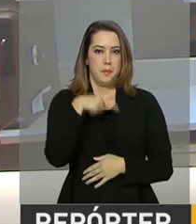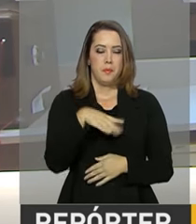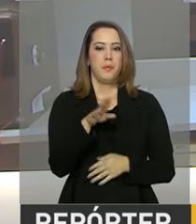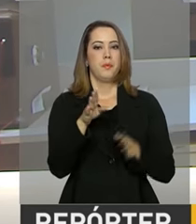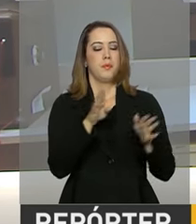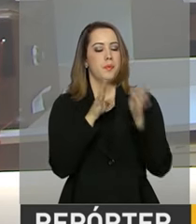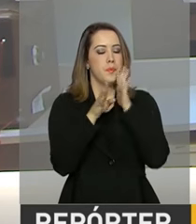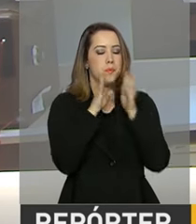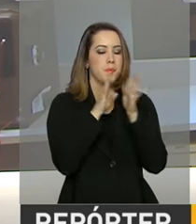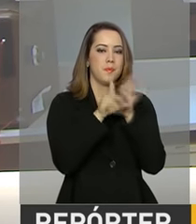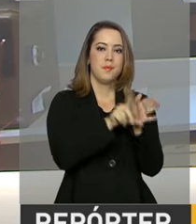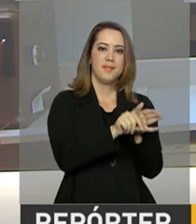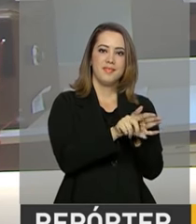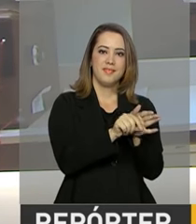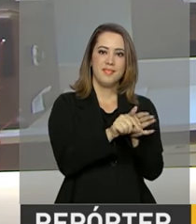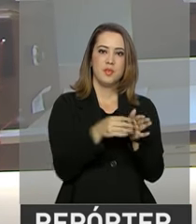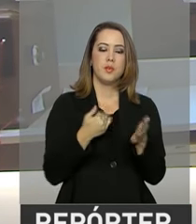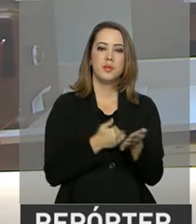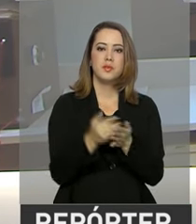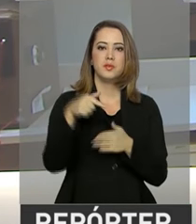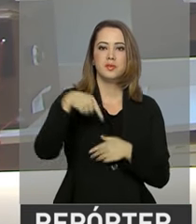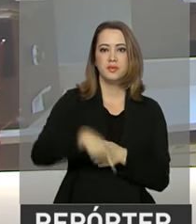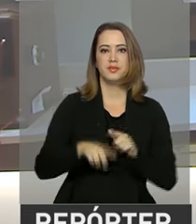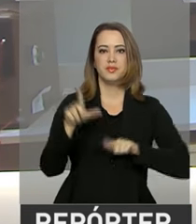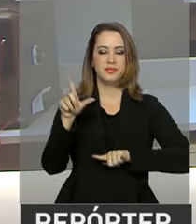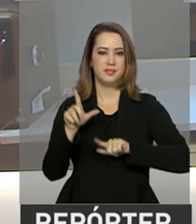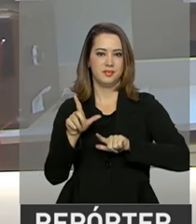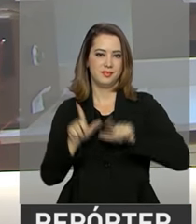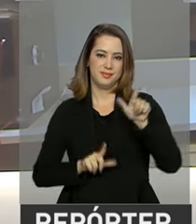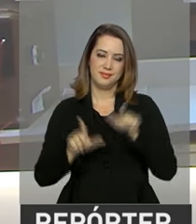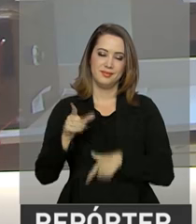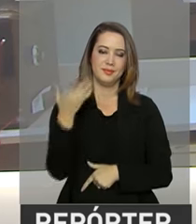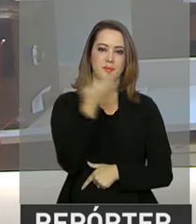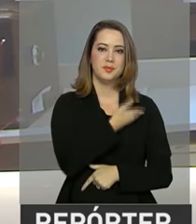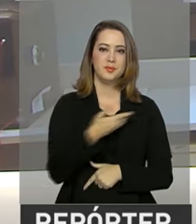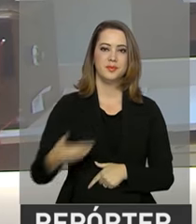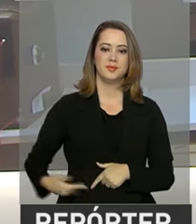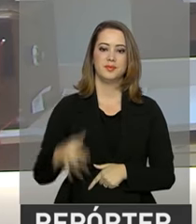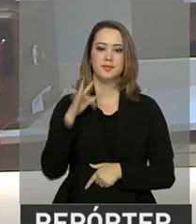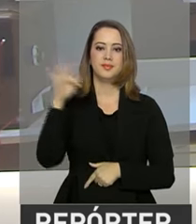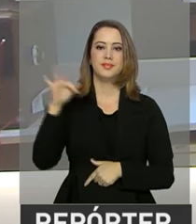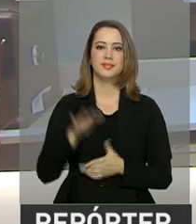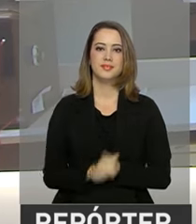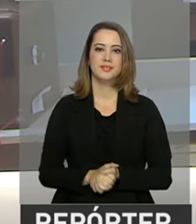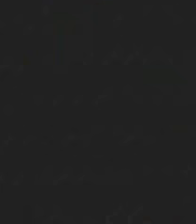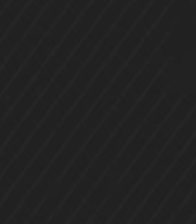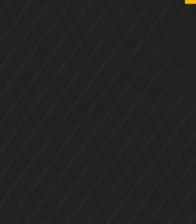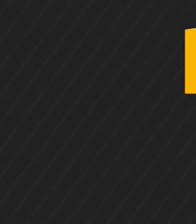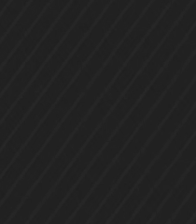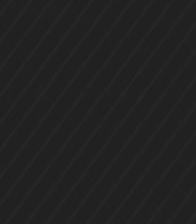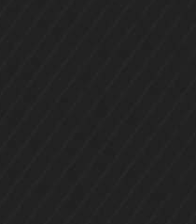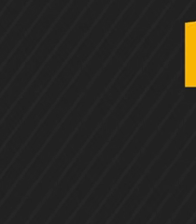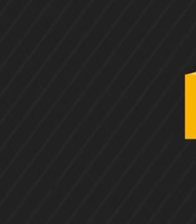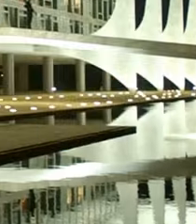federal também nas nossas redes sociais. Continue com a gente aqui na NBR, a TV do governo federal.